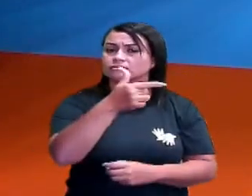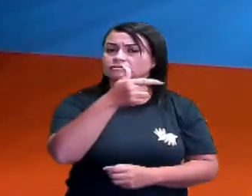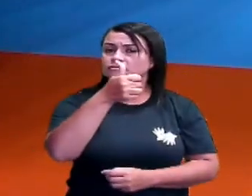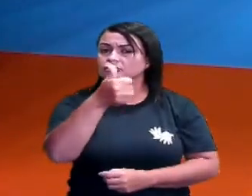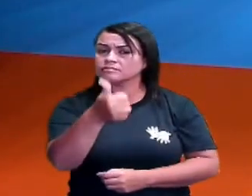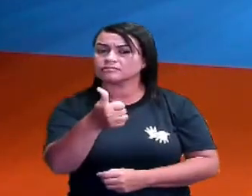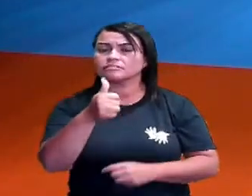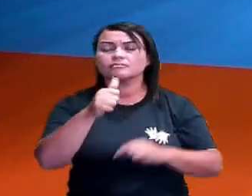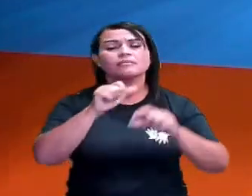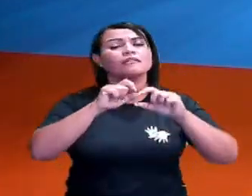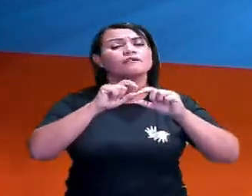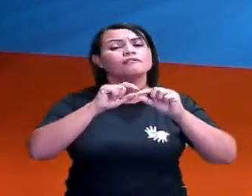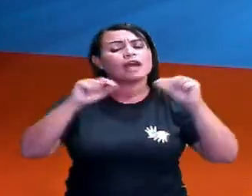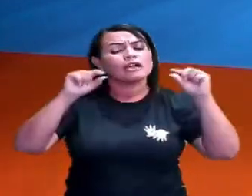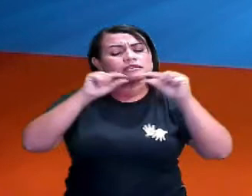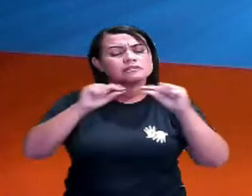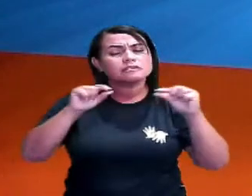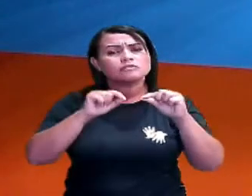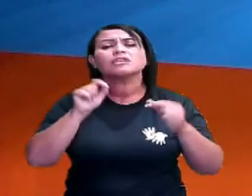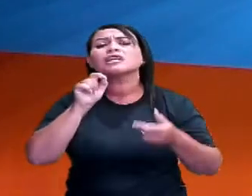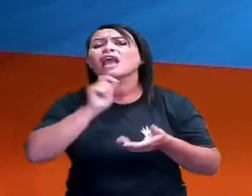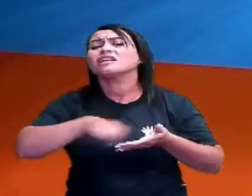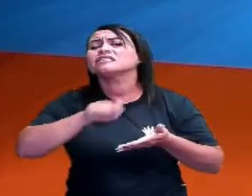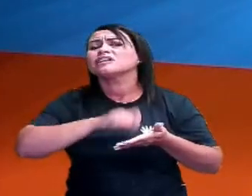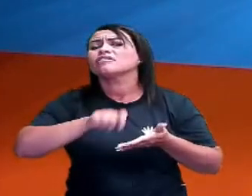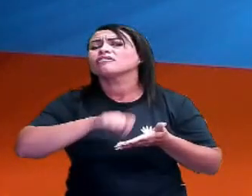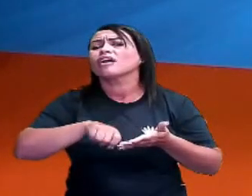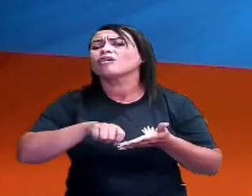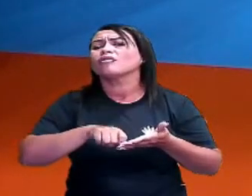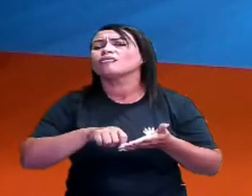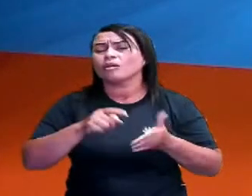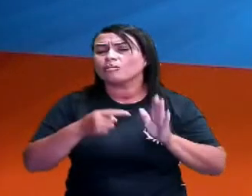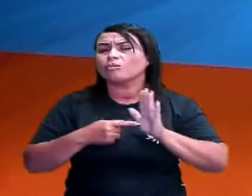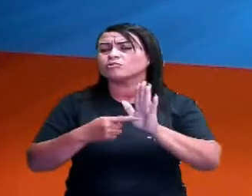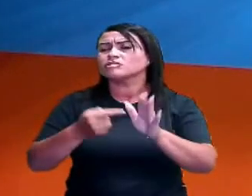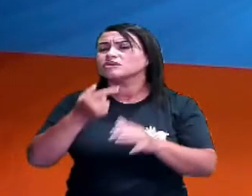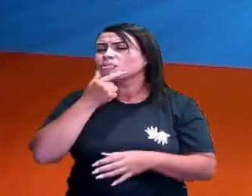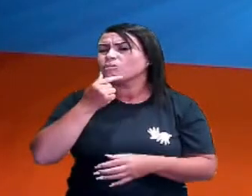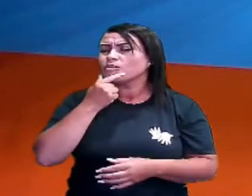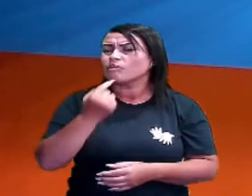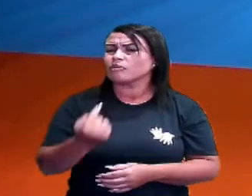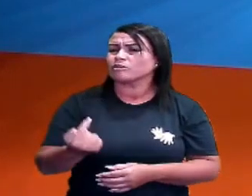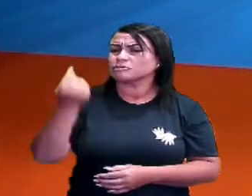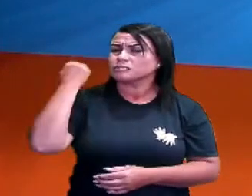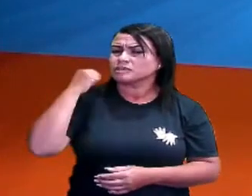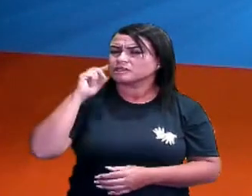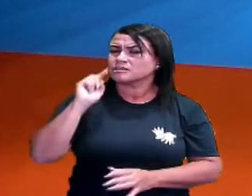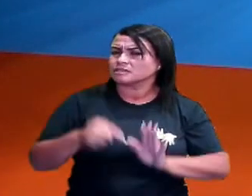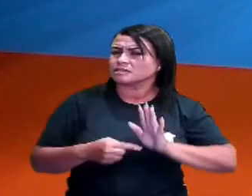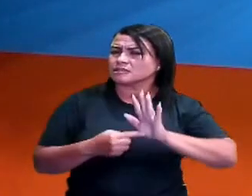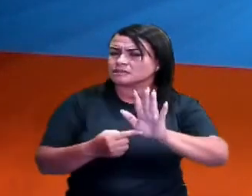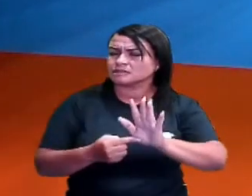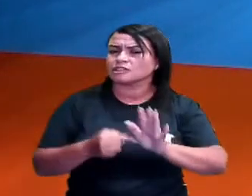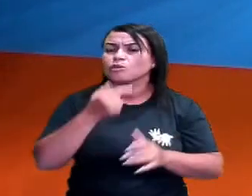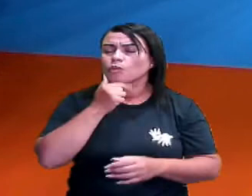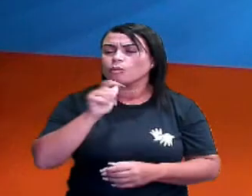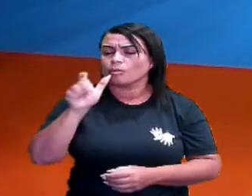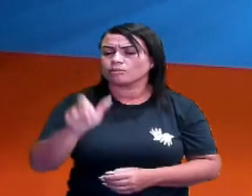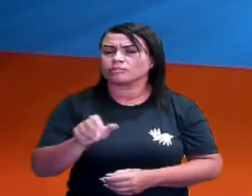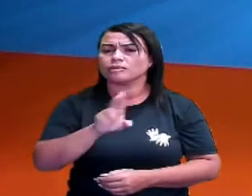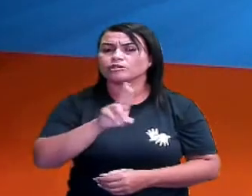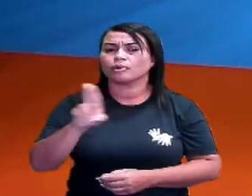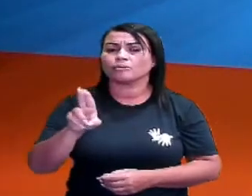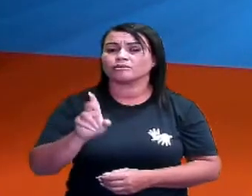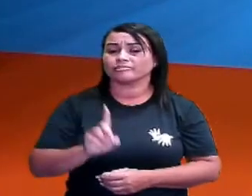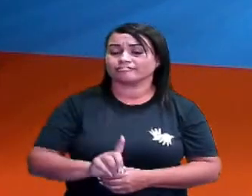versos. Quem escreveu esse poema? Eu mostrei lá para vocês que quem escreveu o poema foi Vinícius de